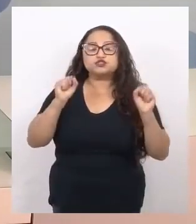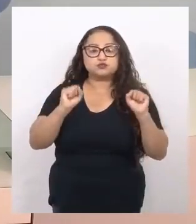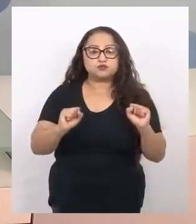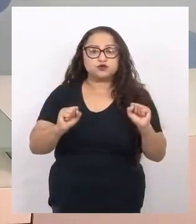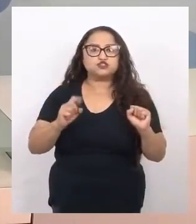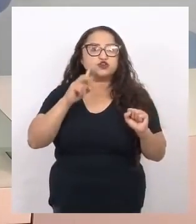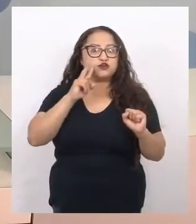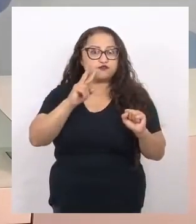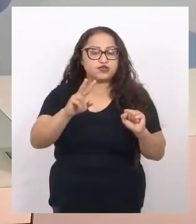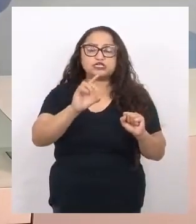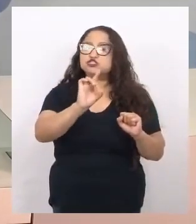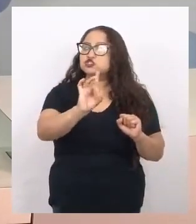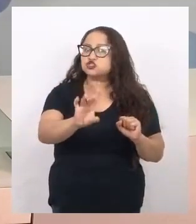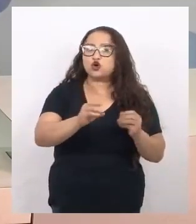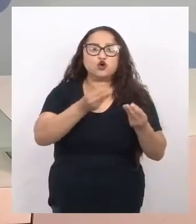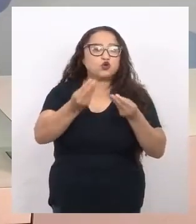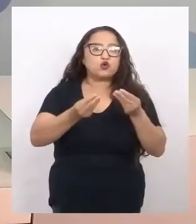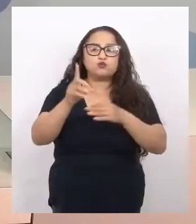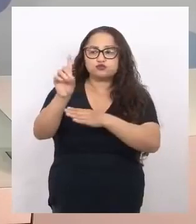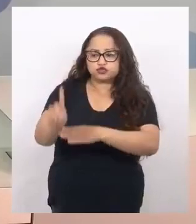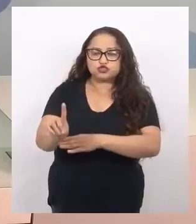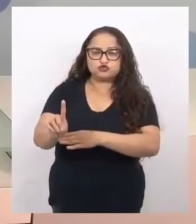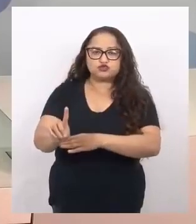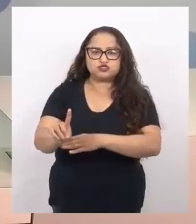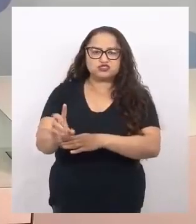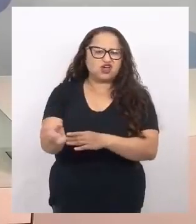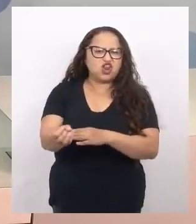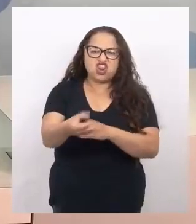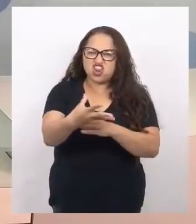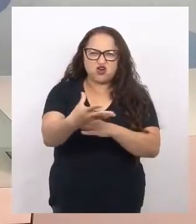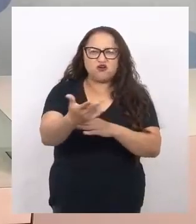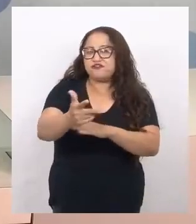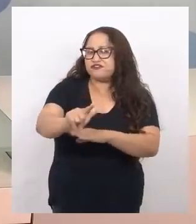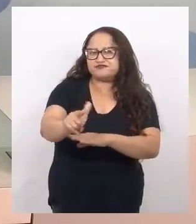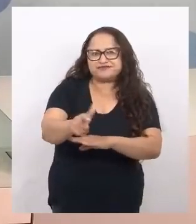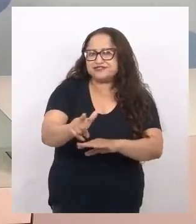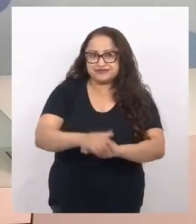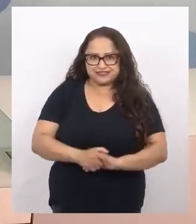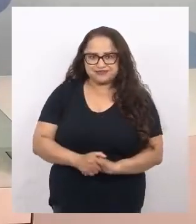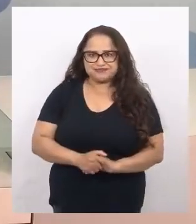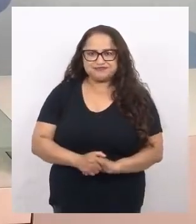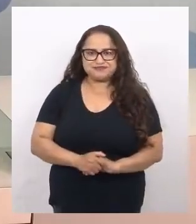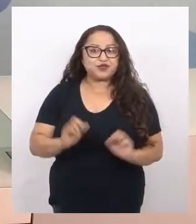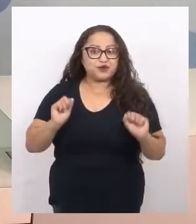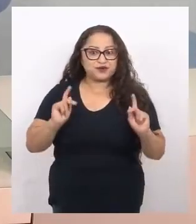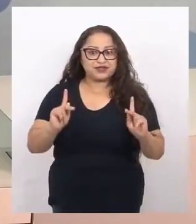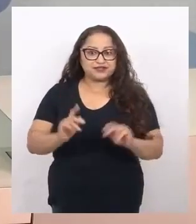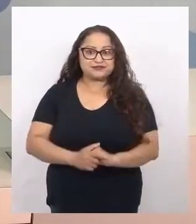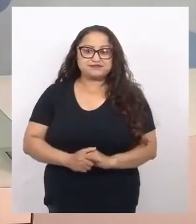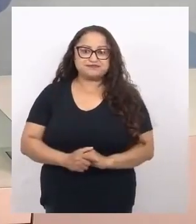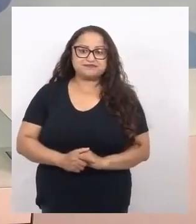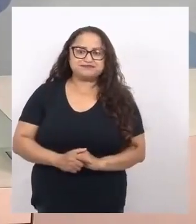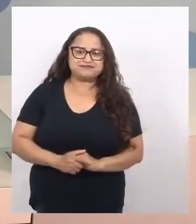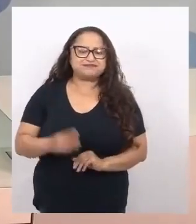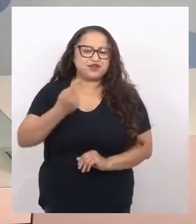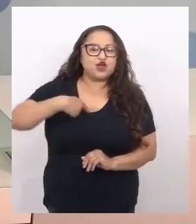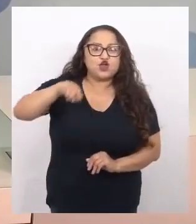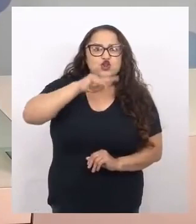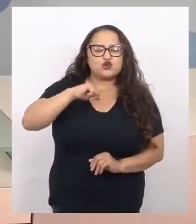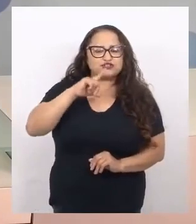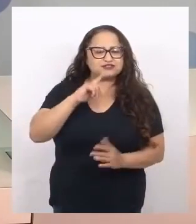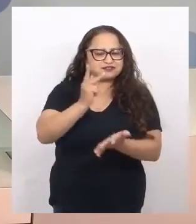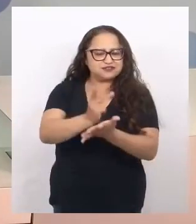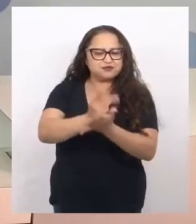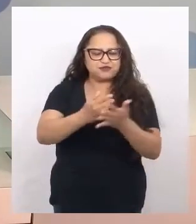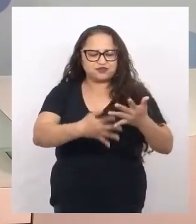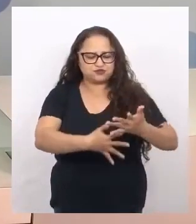que vai ser a nossa conversa com os diretores, mas não terá nada de apresentação de tela de diretoria, tá bom? A gente vai acompanhando os dois